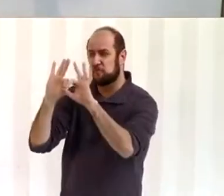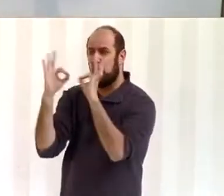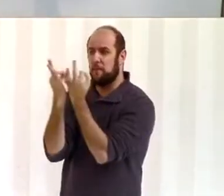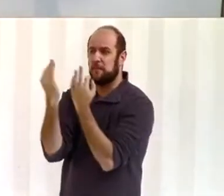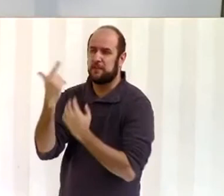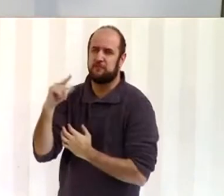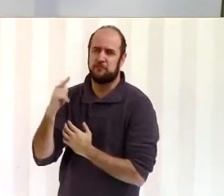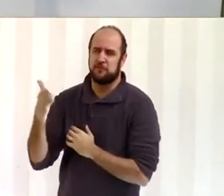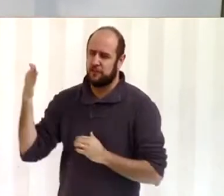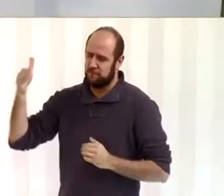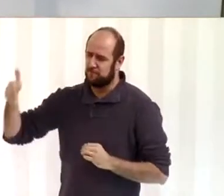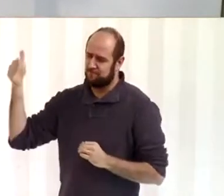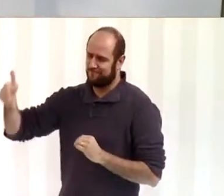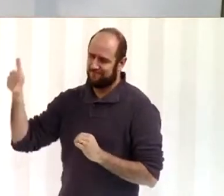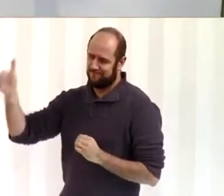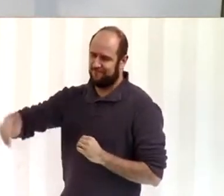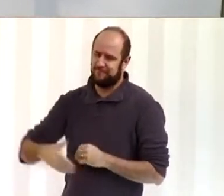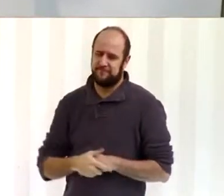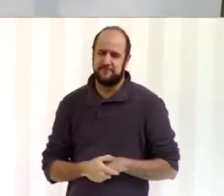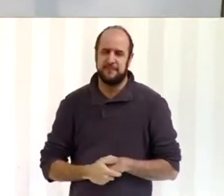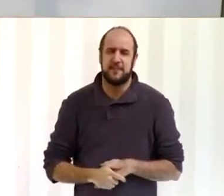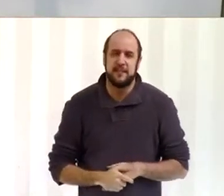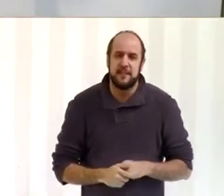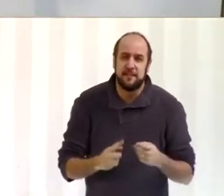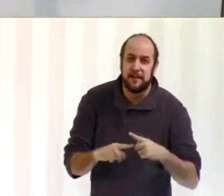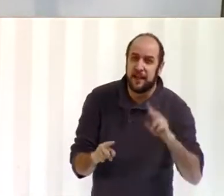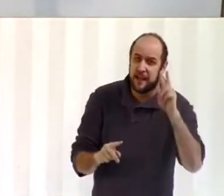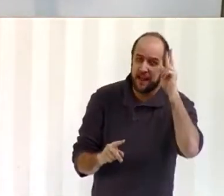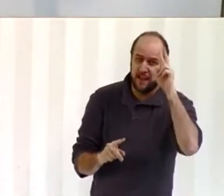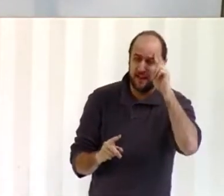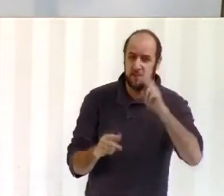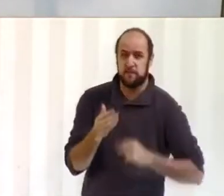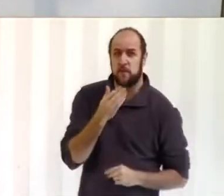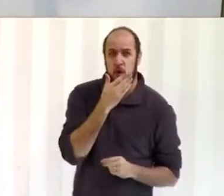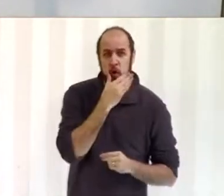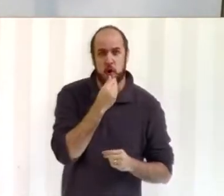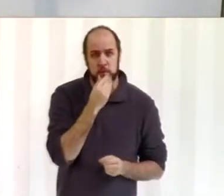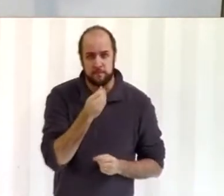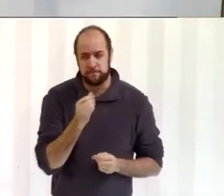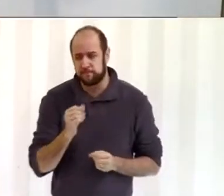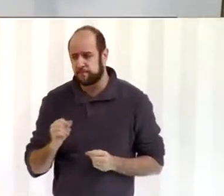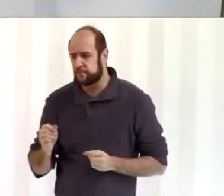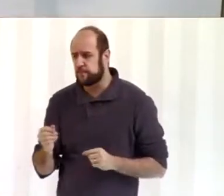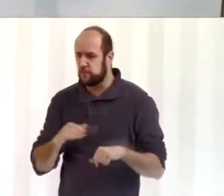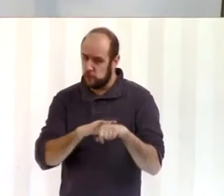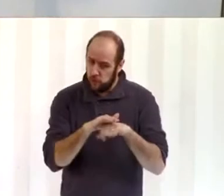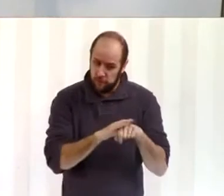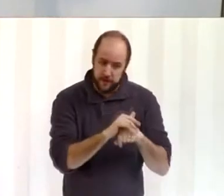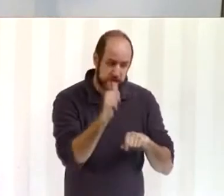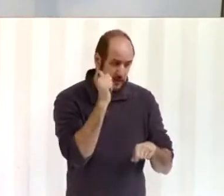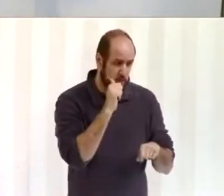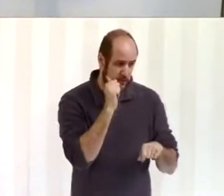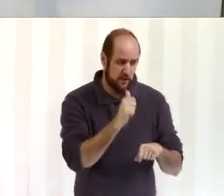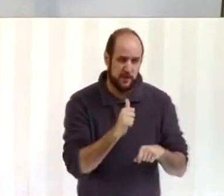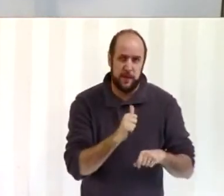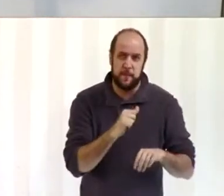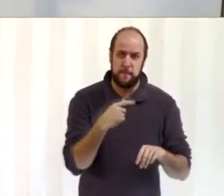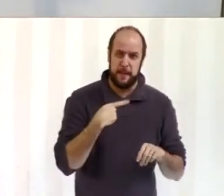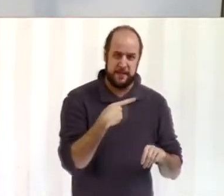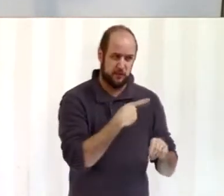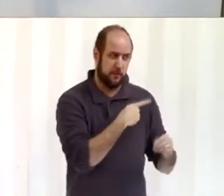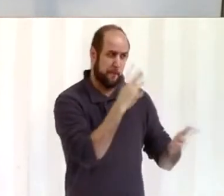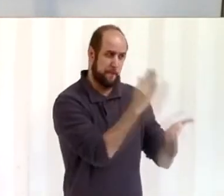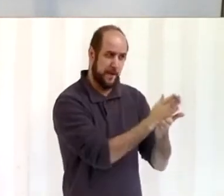é interessante, aqui é um ponto interessante, George Miller, naquela conversa que ele teve com a esposa de deixar o pastorado